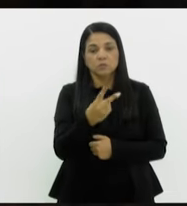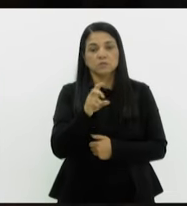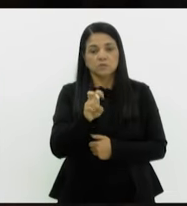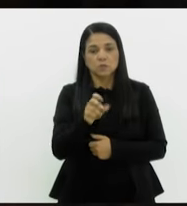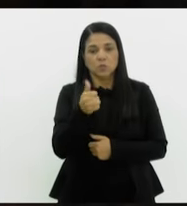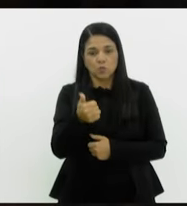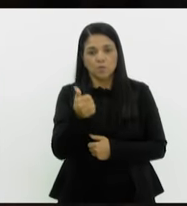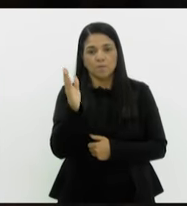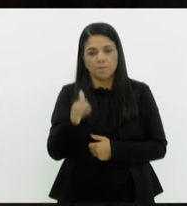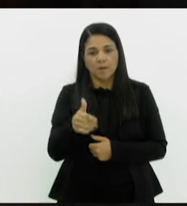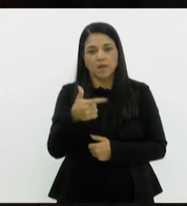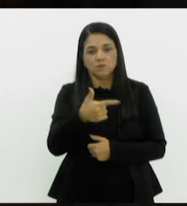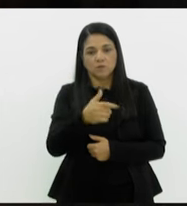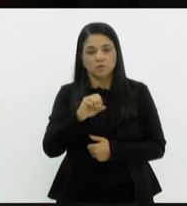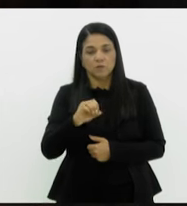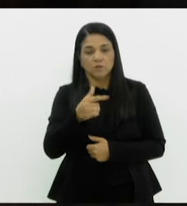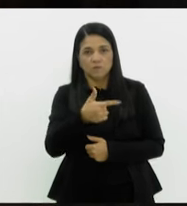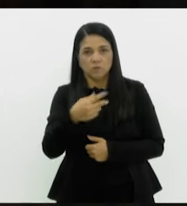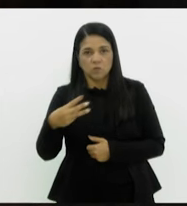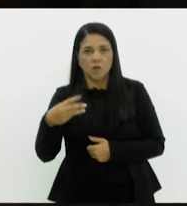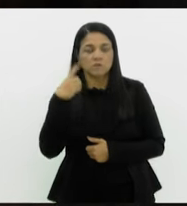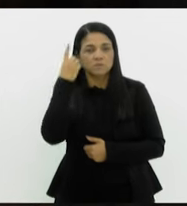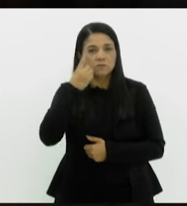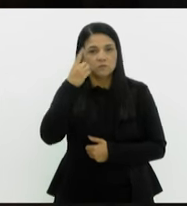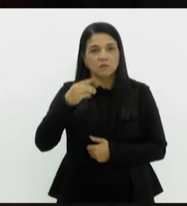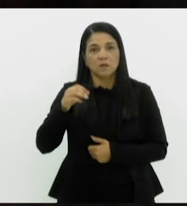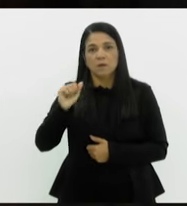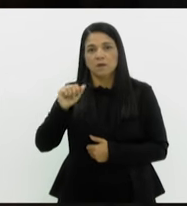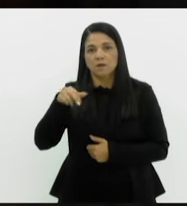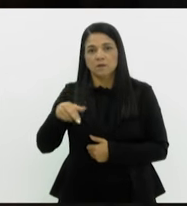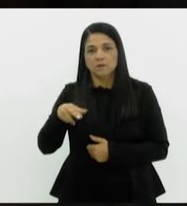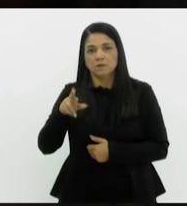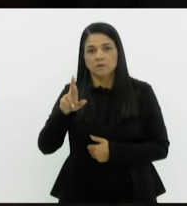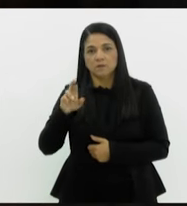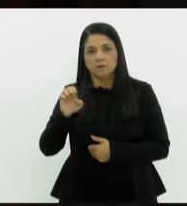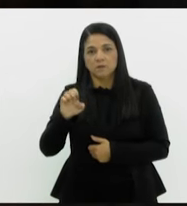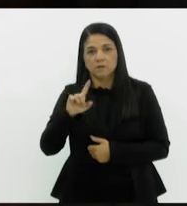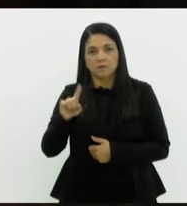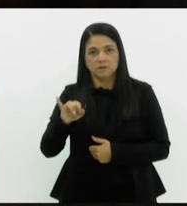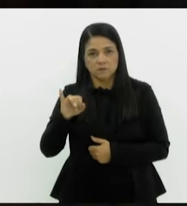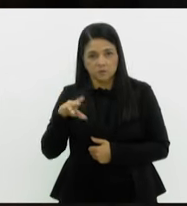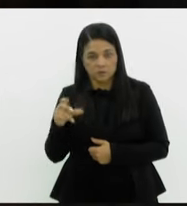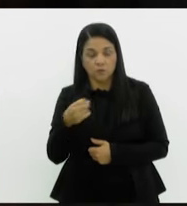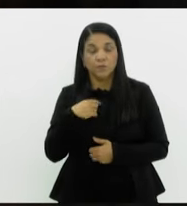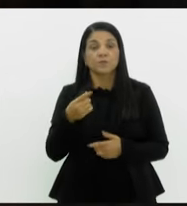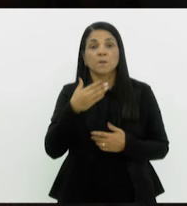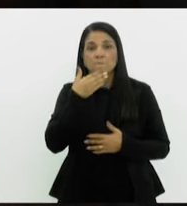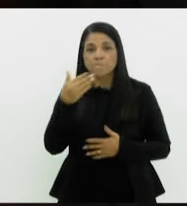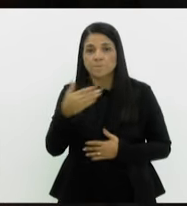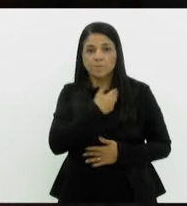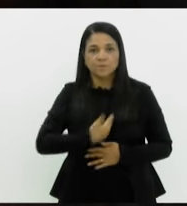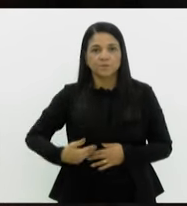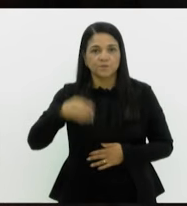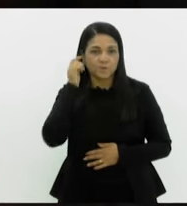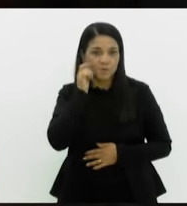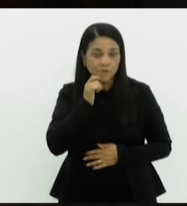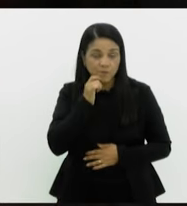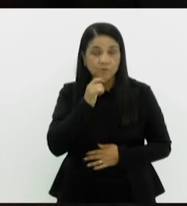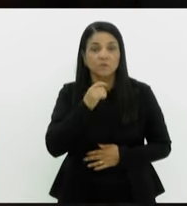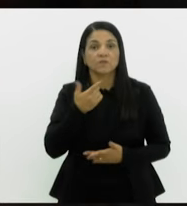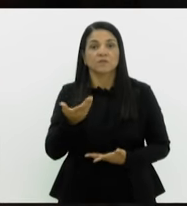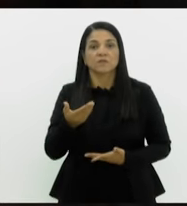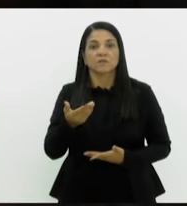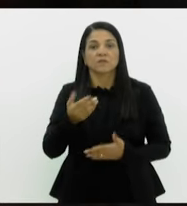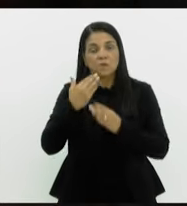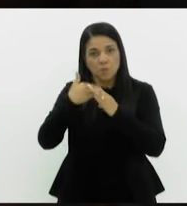251/2024, de autoria do deputado Andrezinho Siciliano, que solicita ao excelentíssimo senhor governador do Estado do Rio de Janeiro o envio